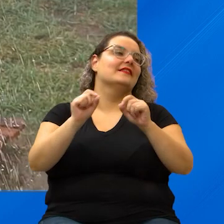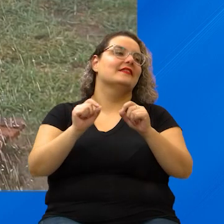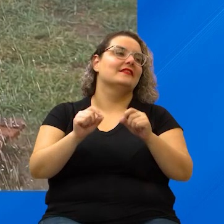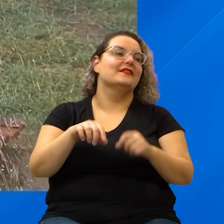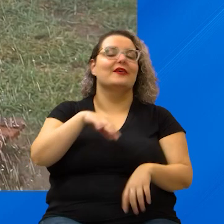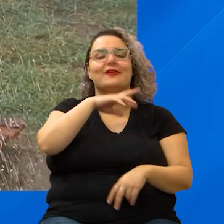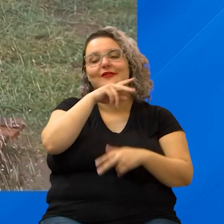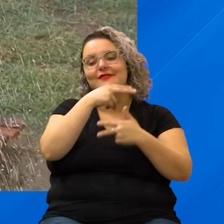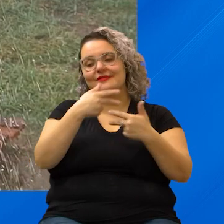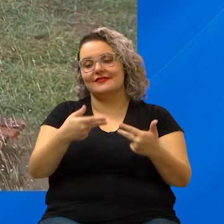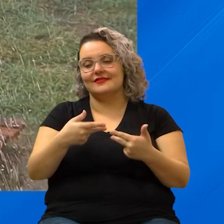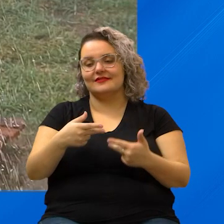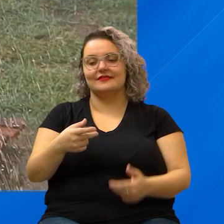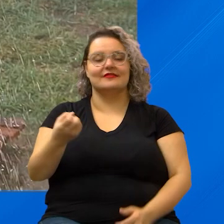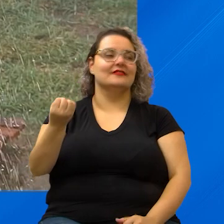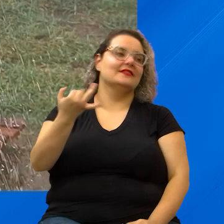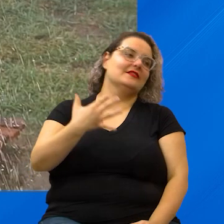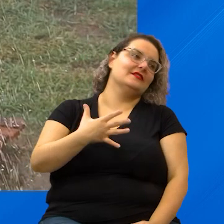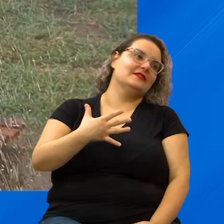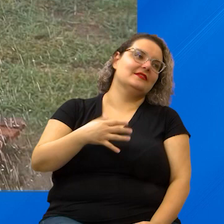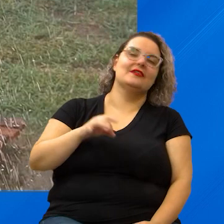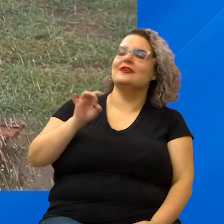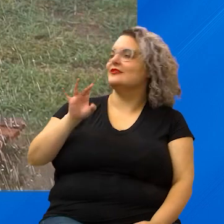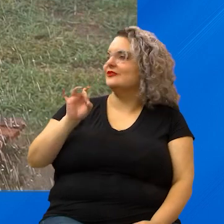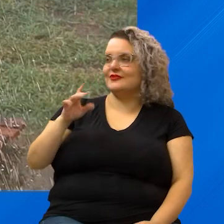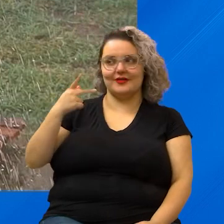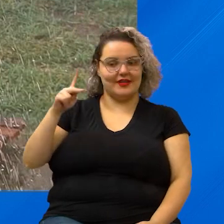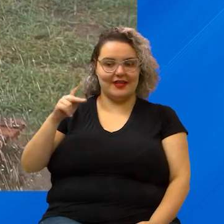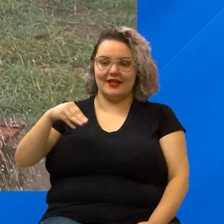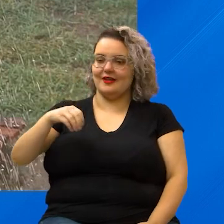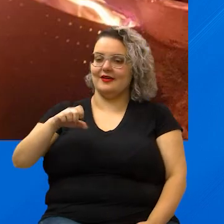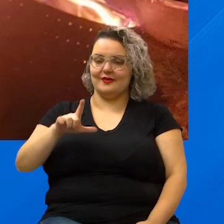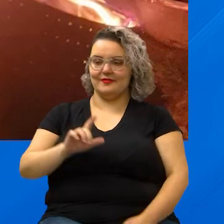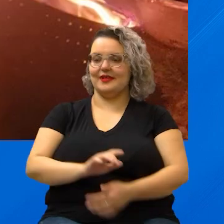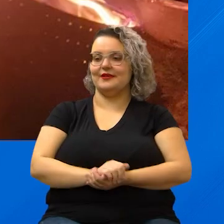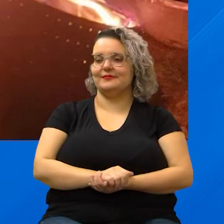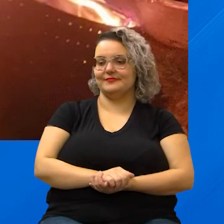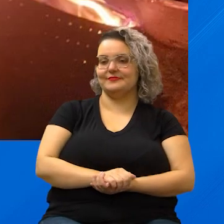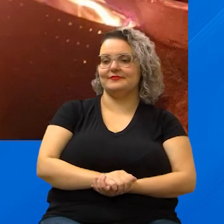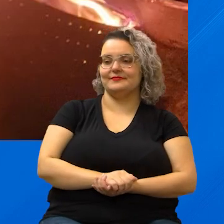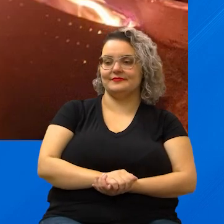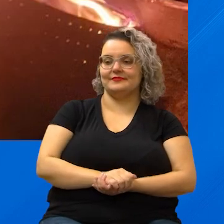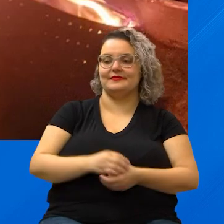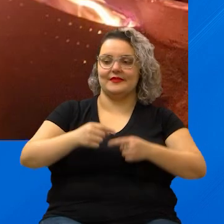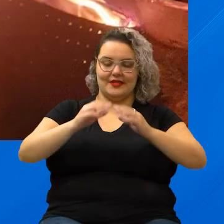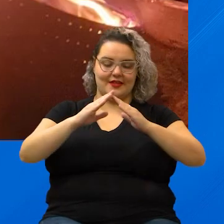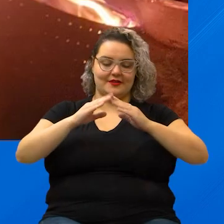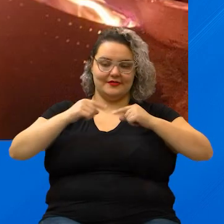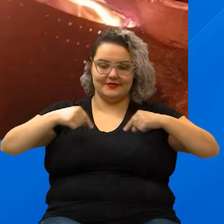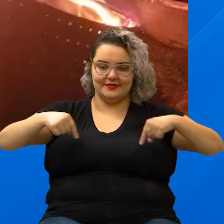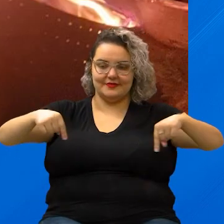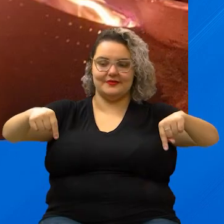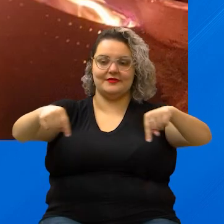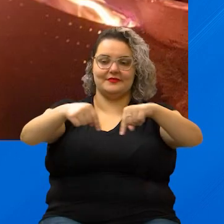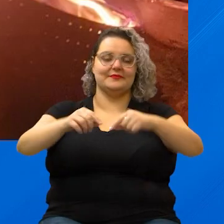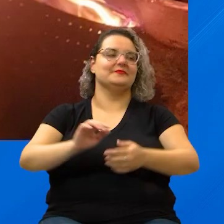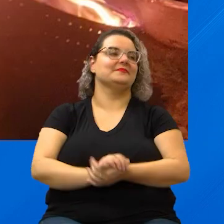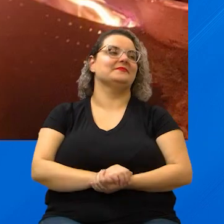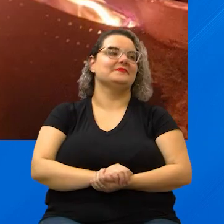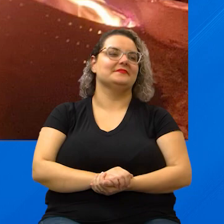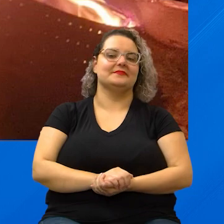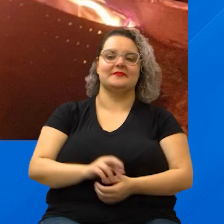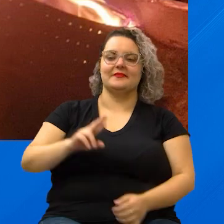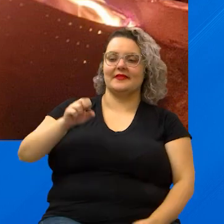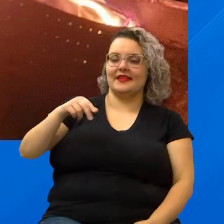O que você mais gosta de fazer? Com os bichinhos. Tem quantos cachorros? A Mel, é só ela. Só ela, só a Mel. A Mel. É no quintal de